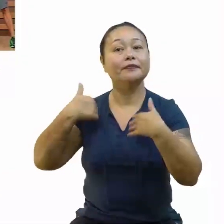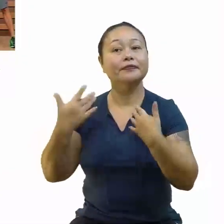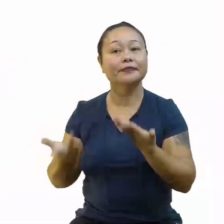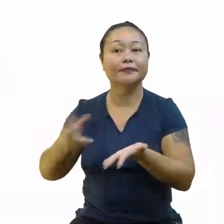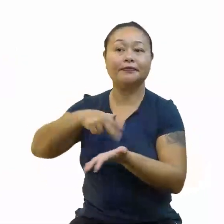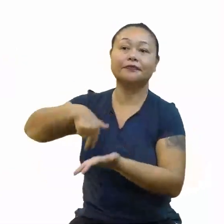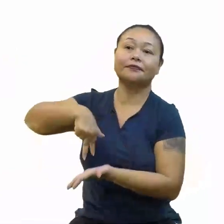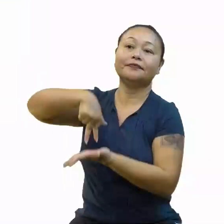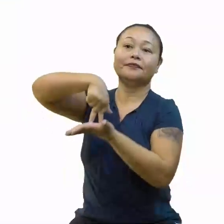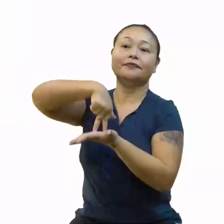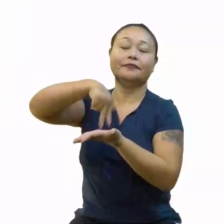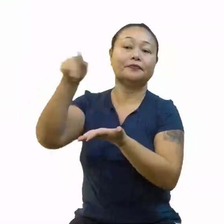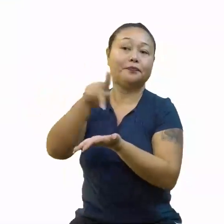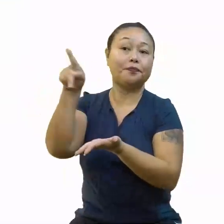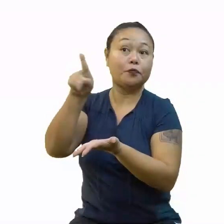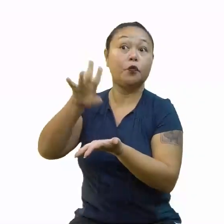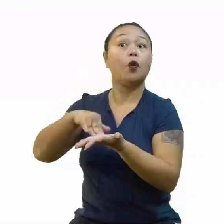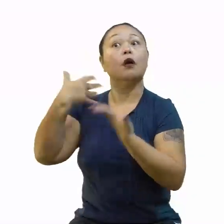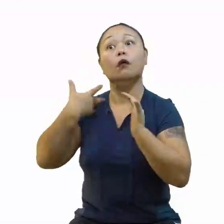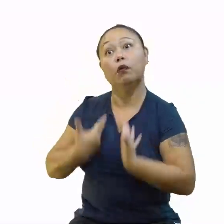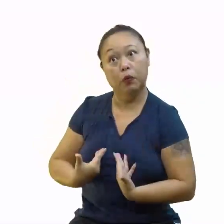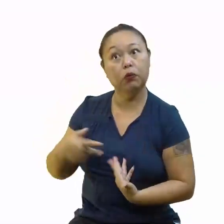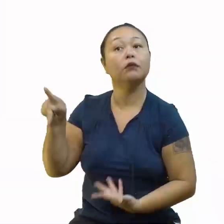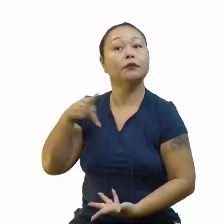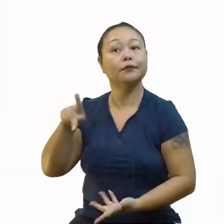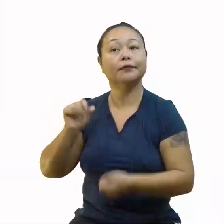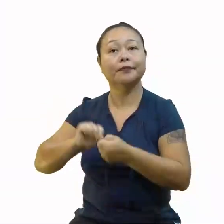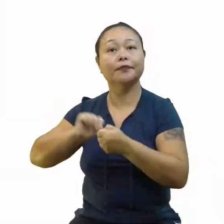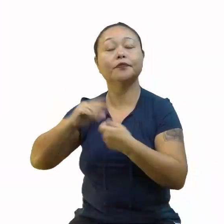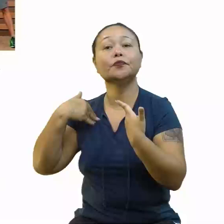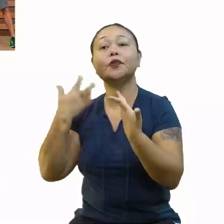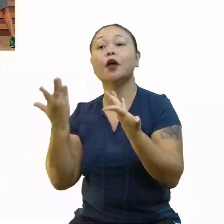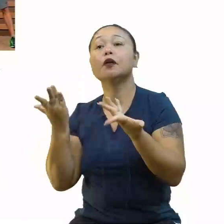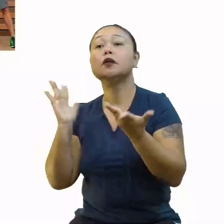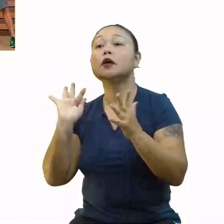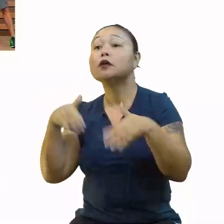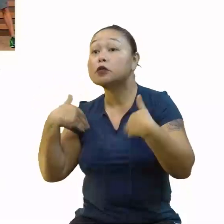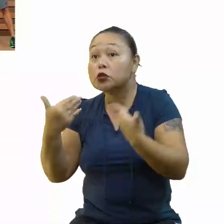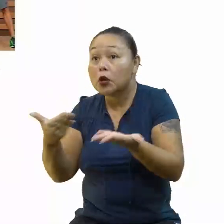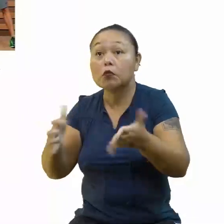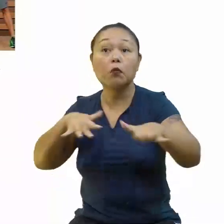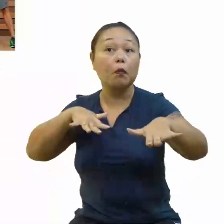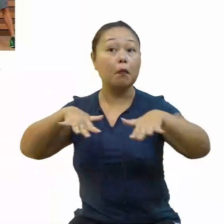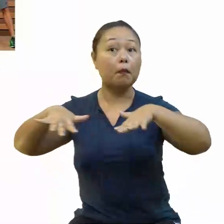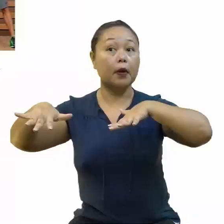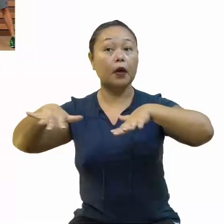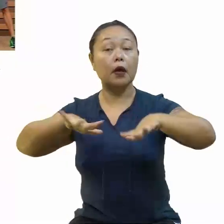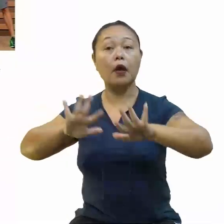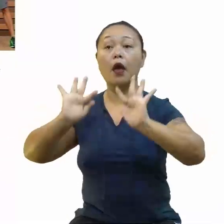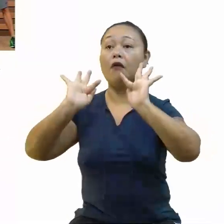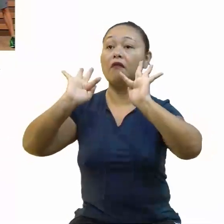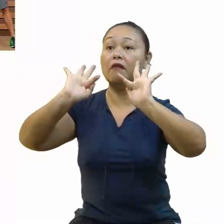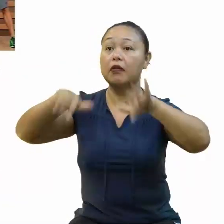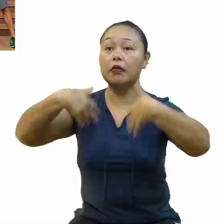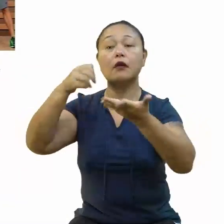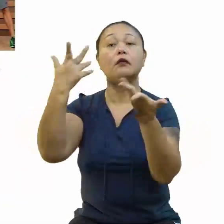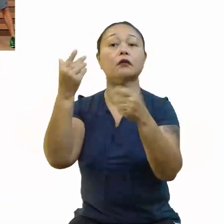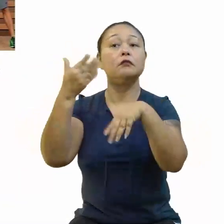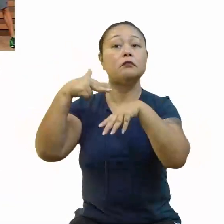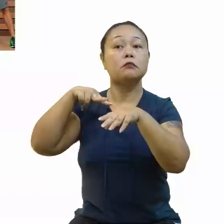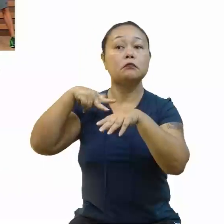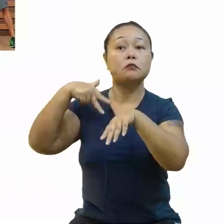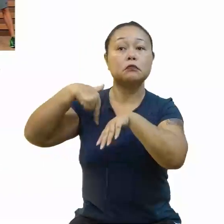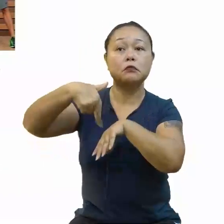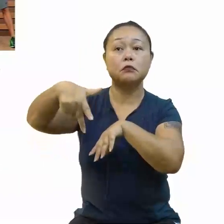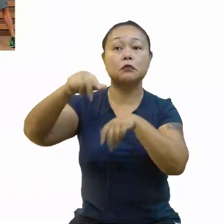levantou, a professora cansou, né? Chegamos no nosso mexa-se. fechando a nossa atividade, já já